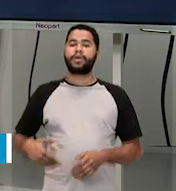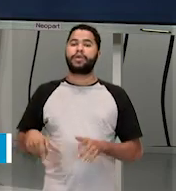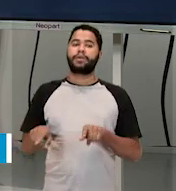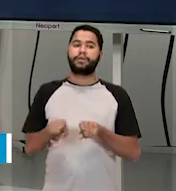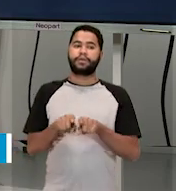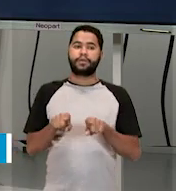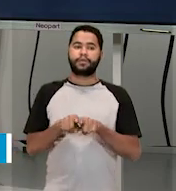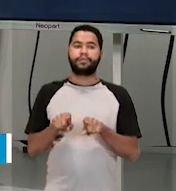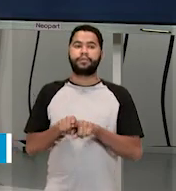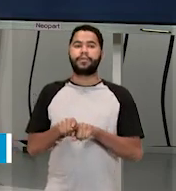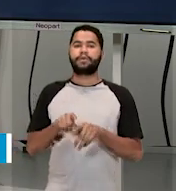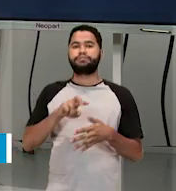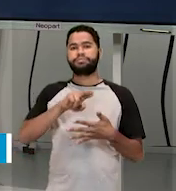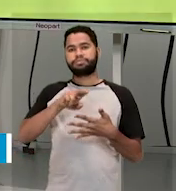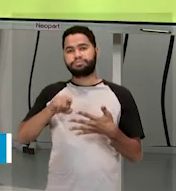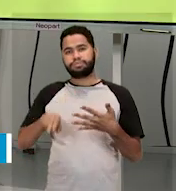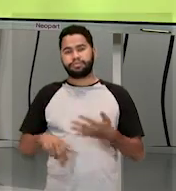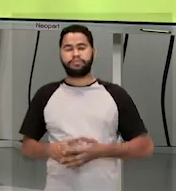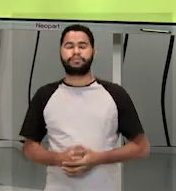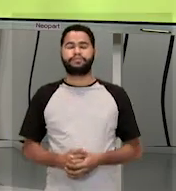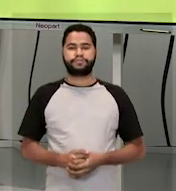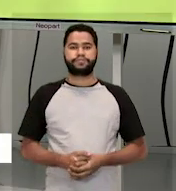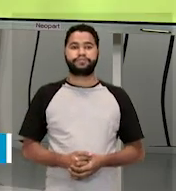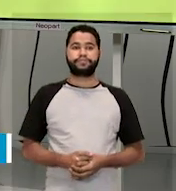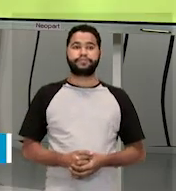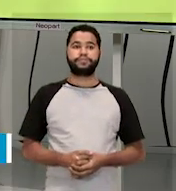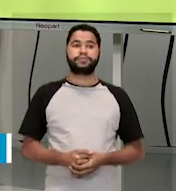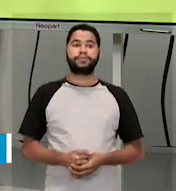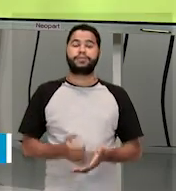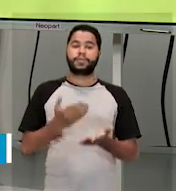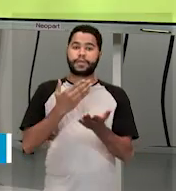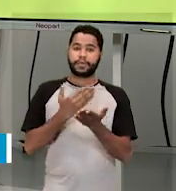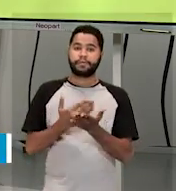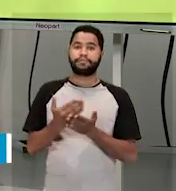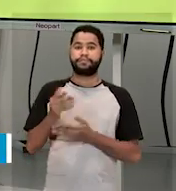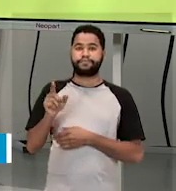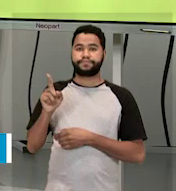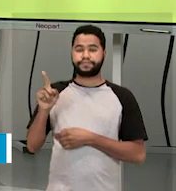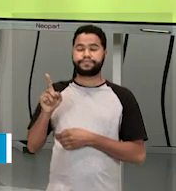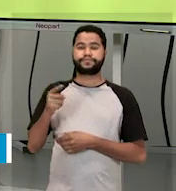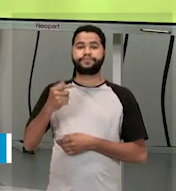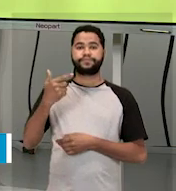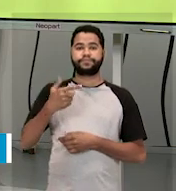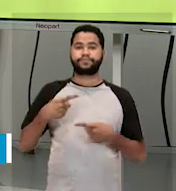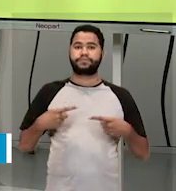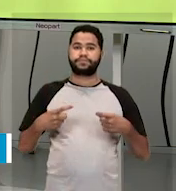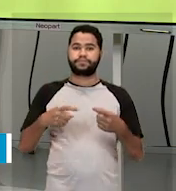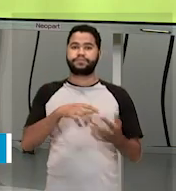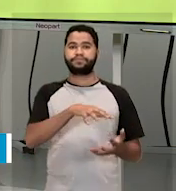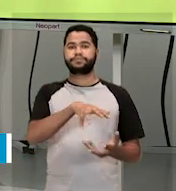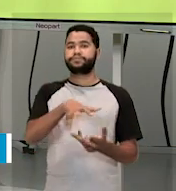revanchistas e belicosos. Então, nós iniciamos aqui a Segunda Guerra Mundial